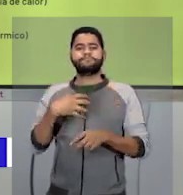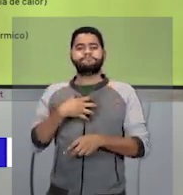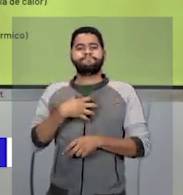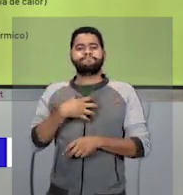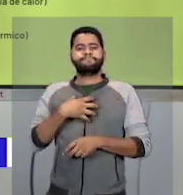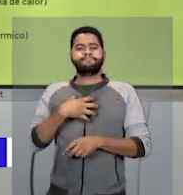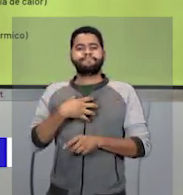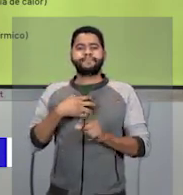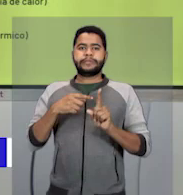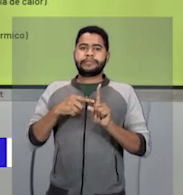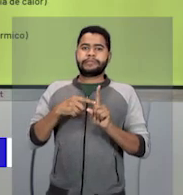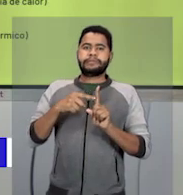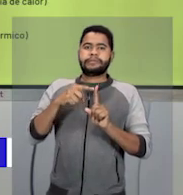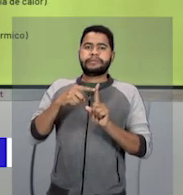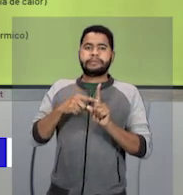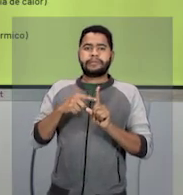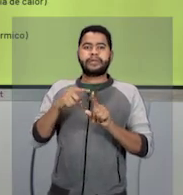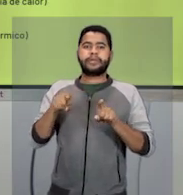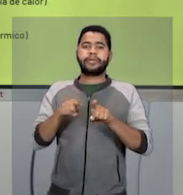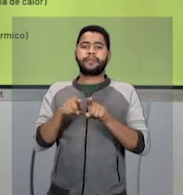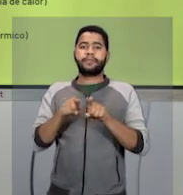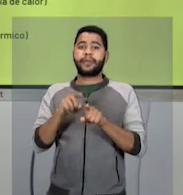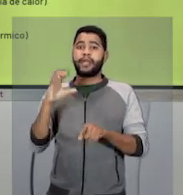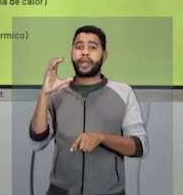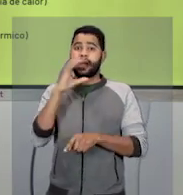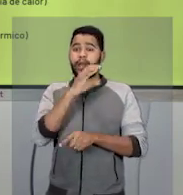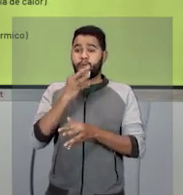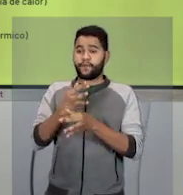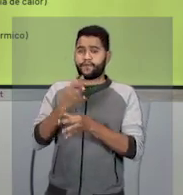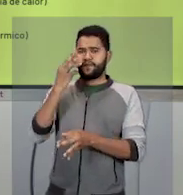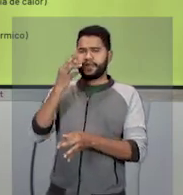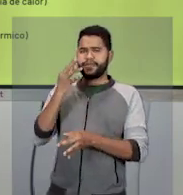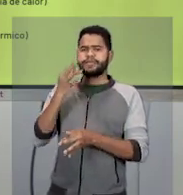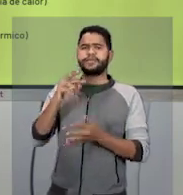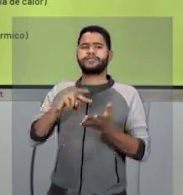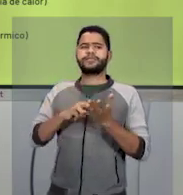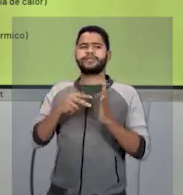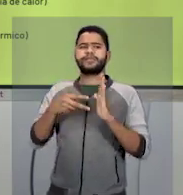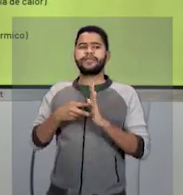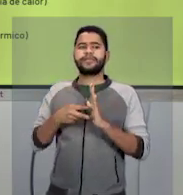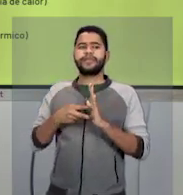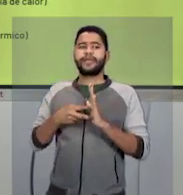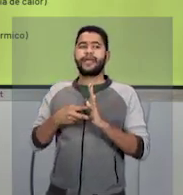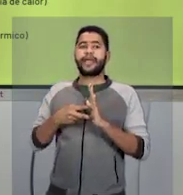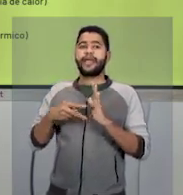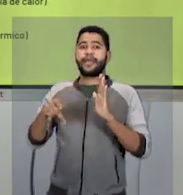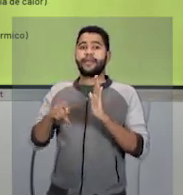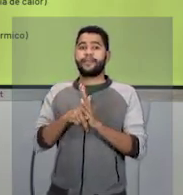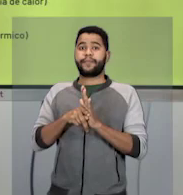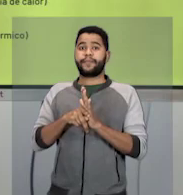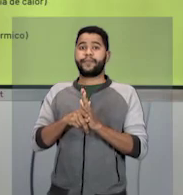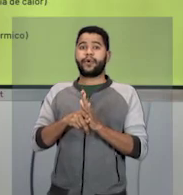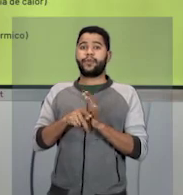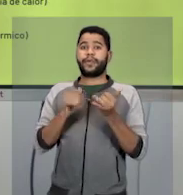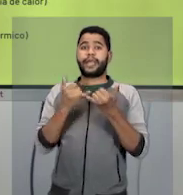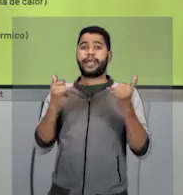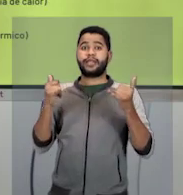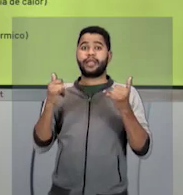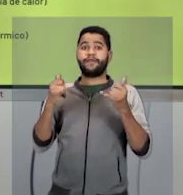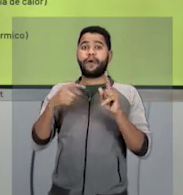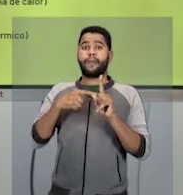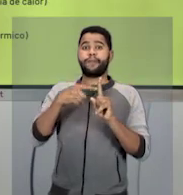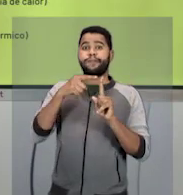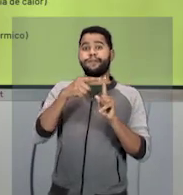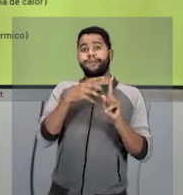térmica e sobre calor em física. Em física, calor significa a transferência de energia térmica